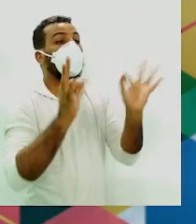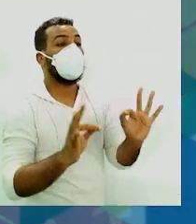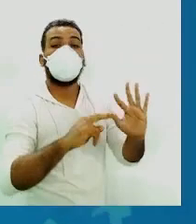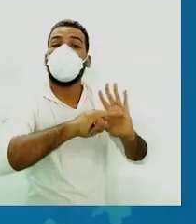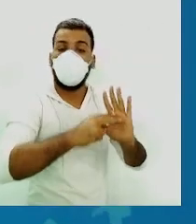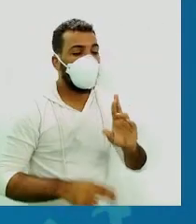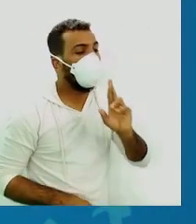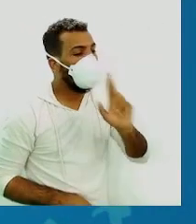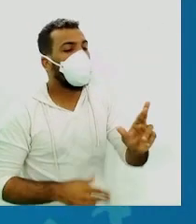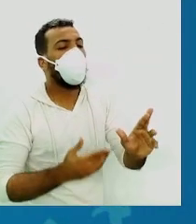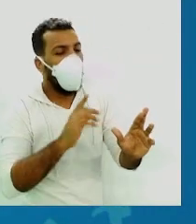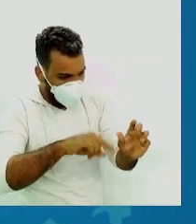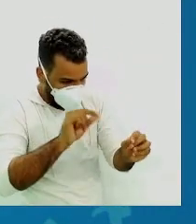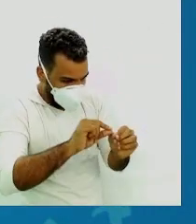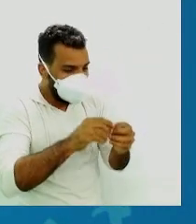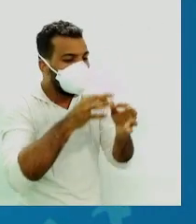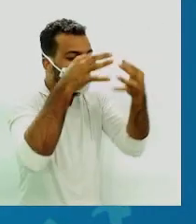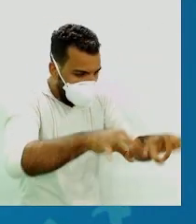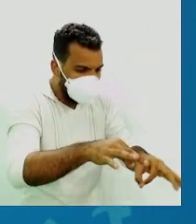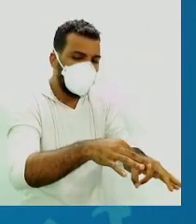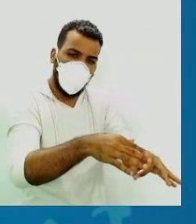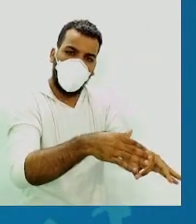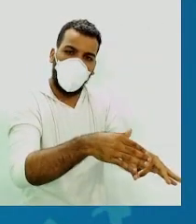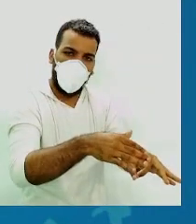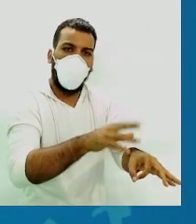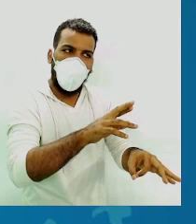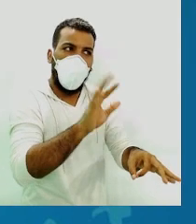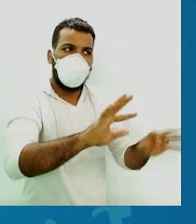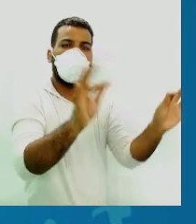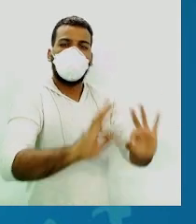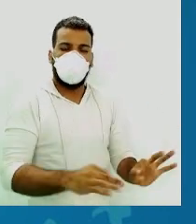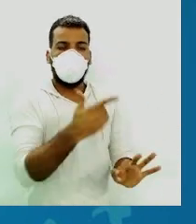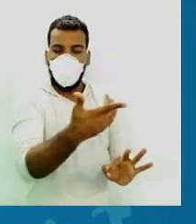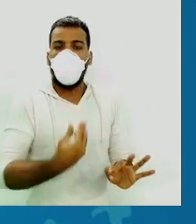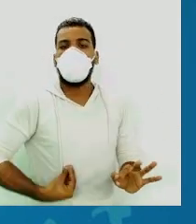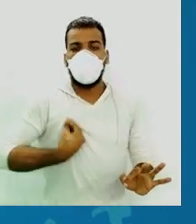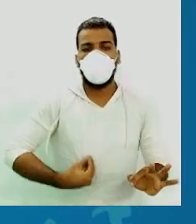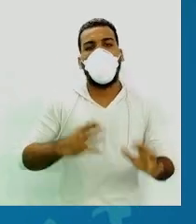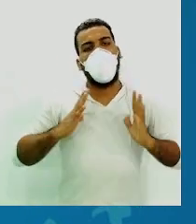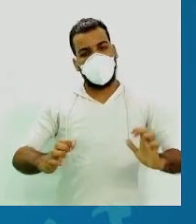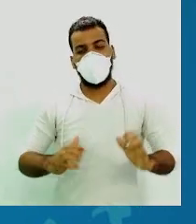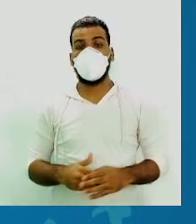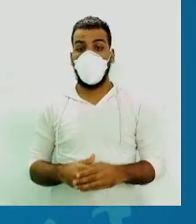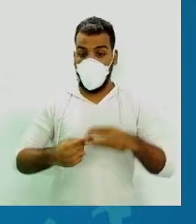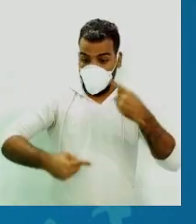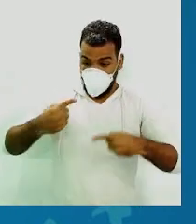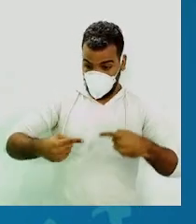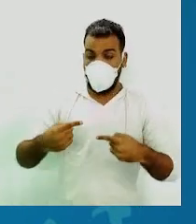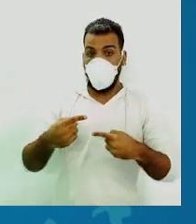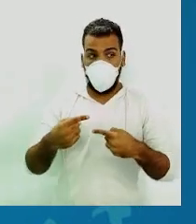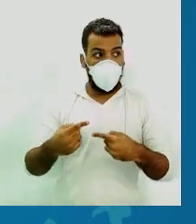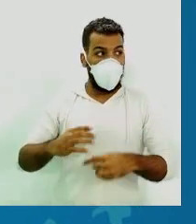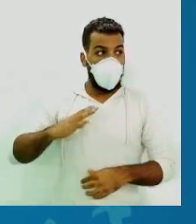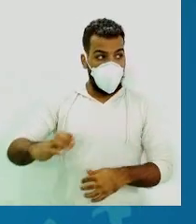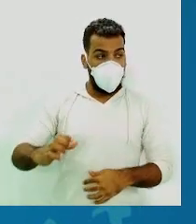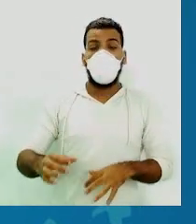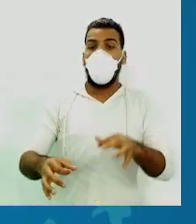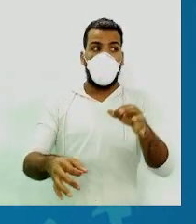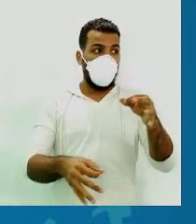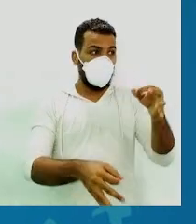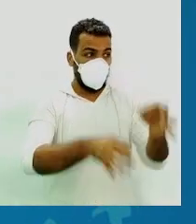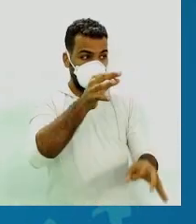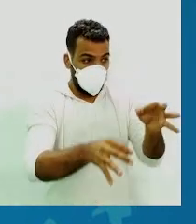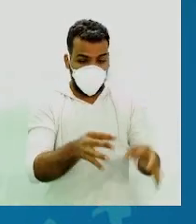certo, ou seja, é viver de acordo com a ética. Então, se a política base é a ética, a justiça e o